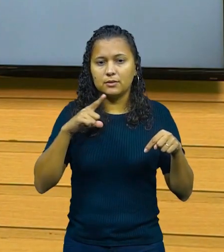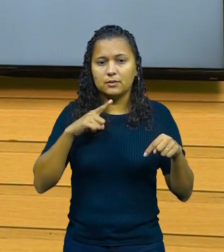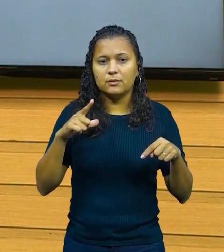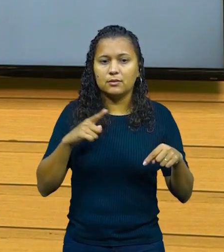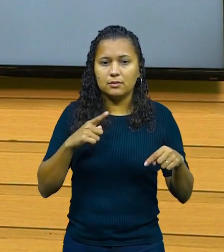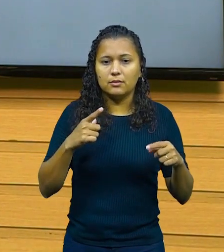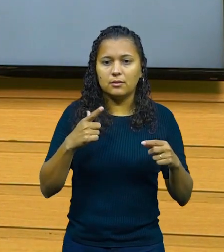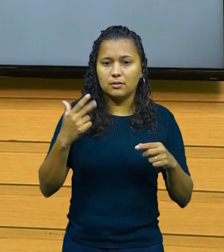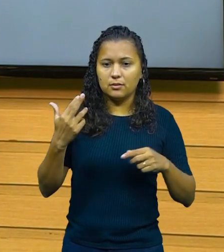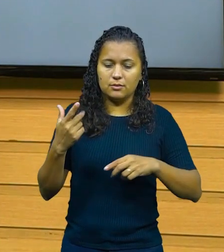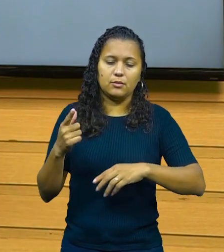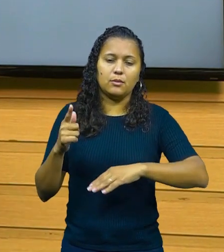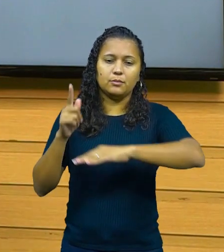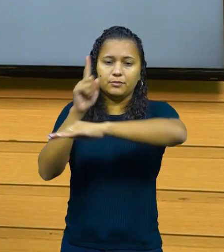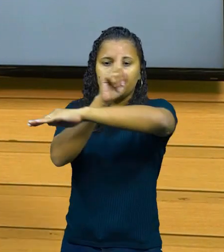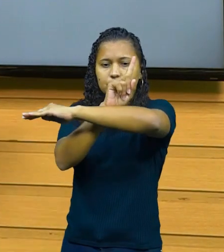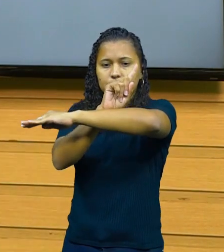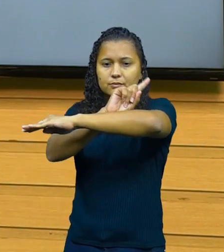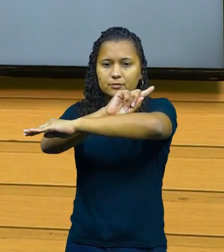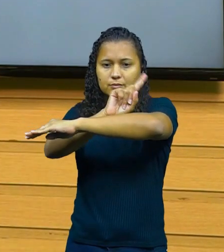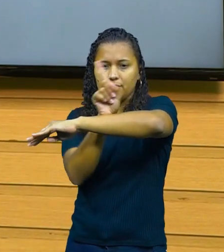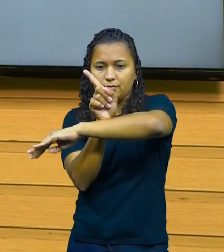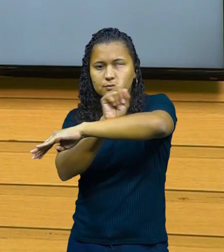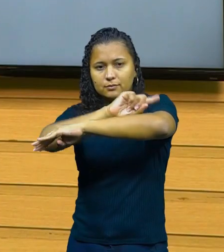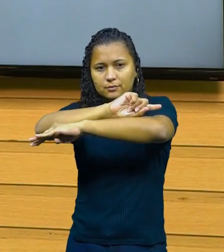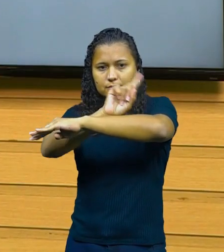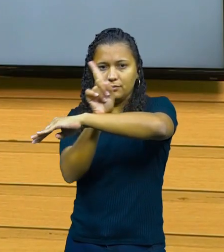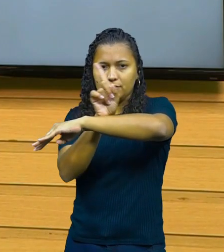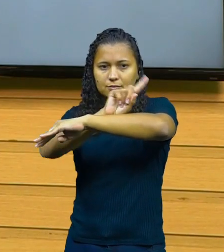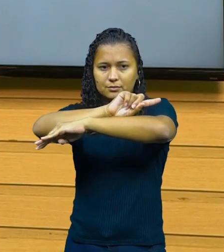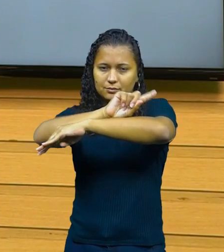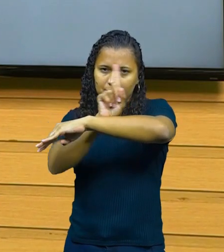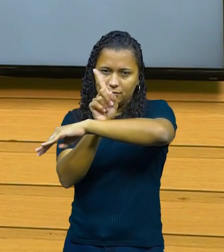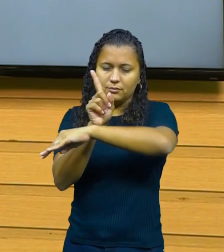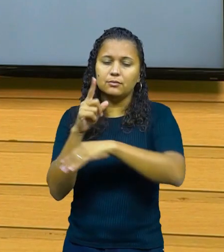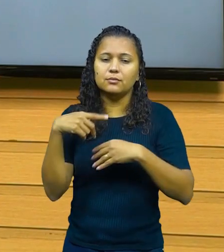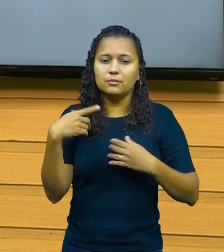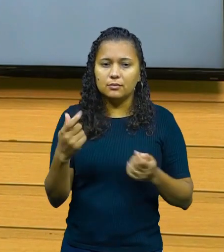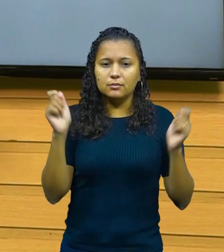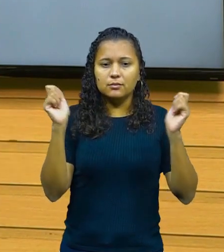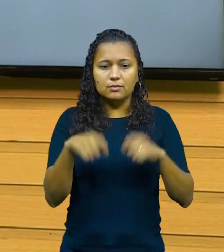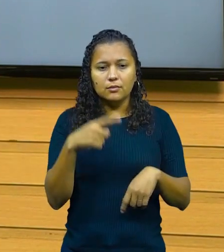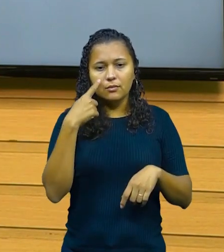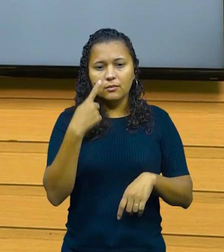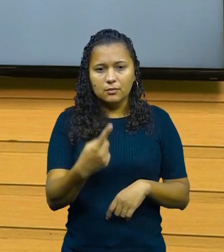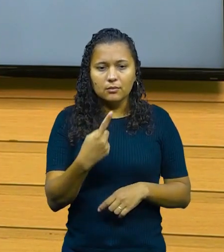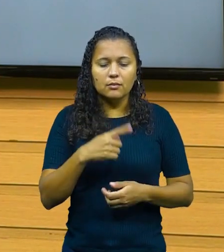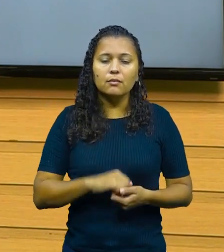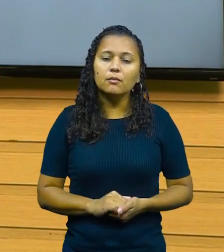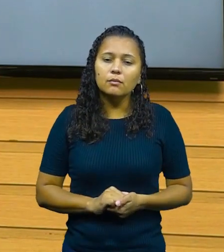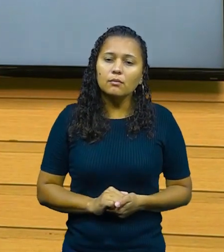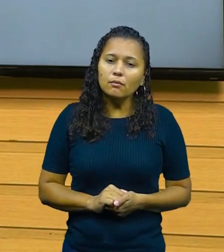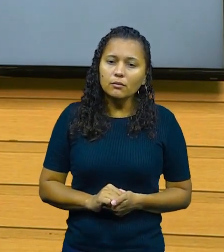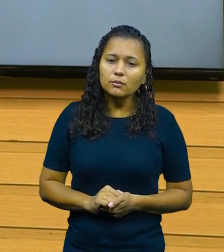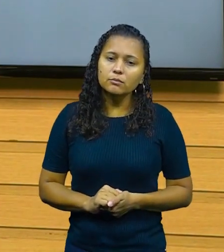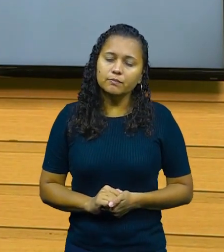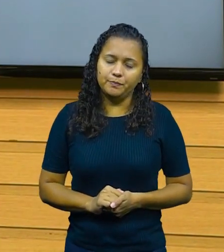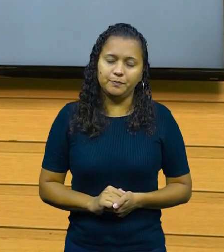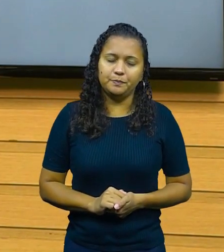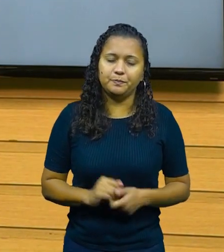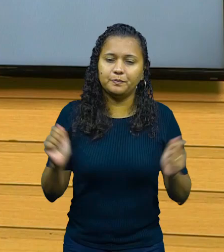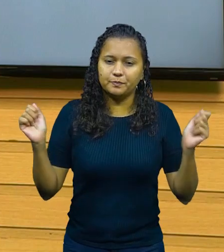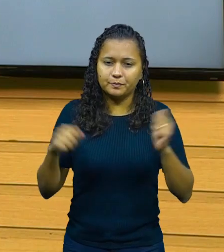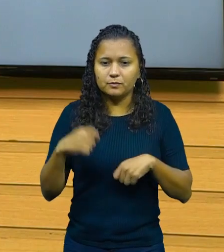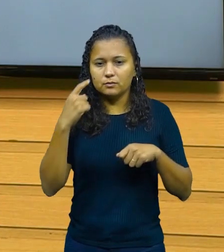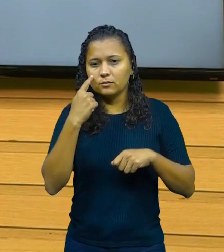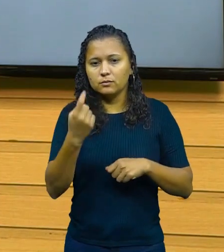fosse o fiel da balança, né? Bem no meio ali você tem uma marcação, um medidor apontando ali, e aí você